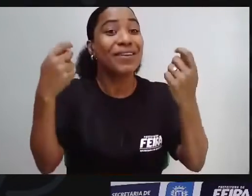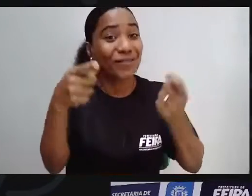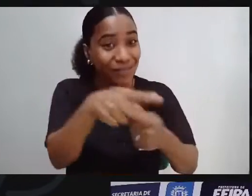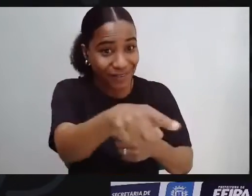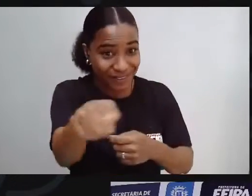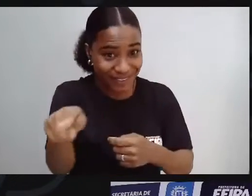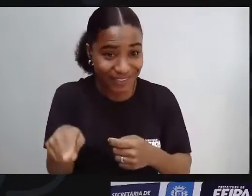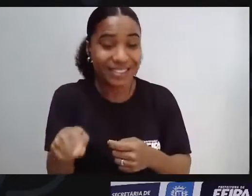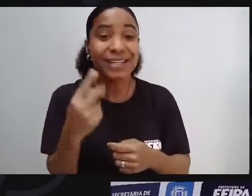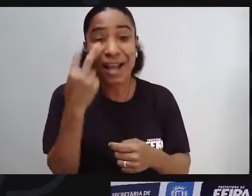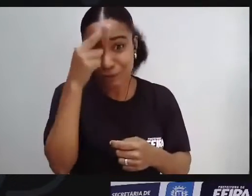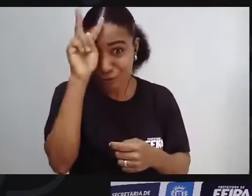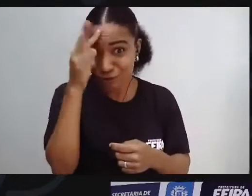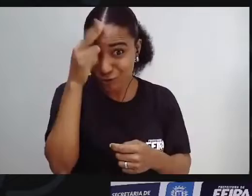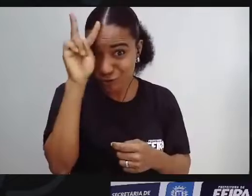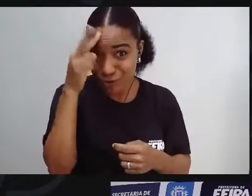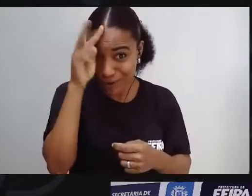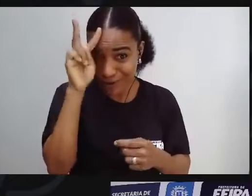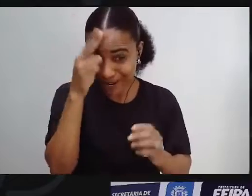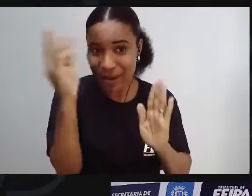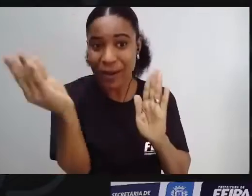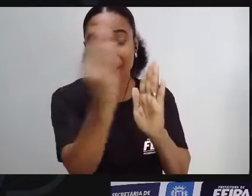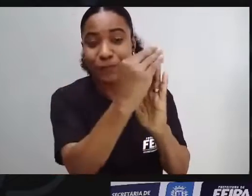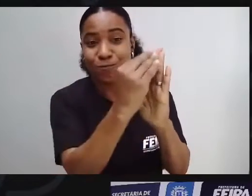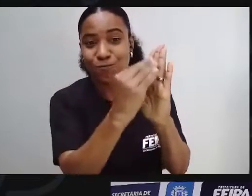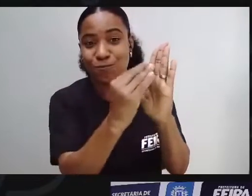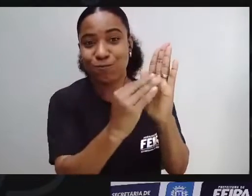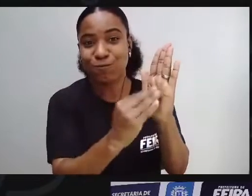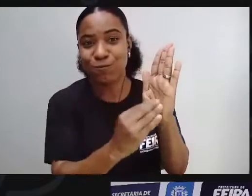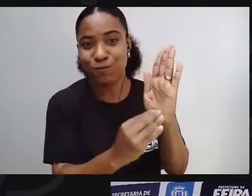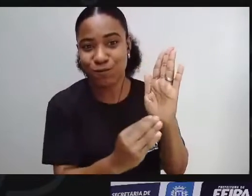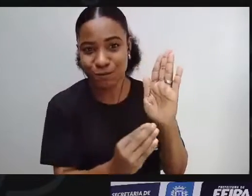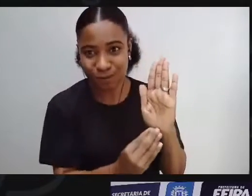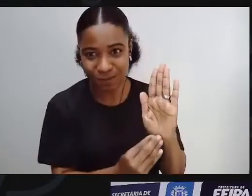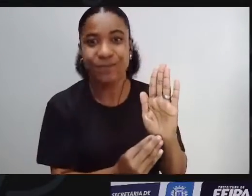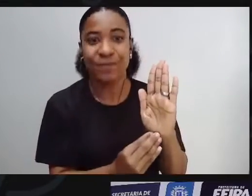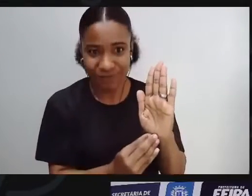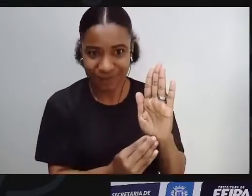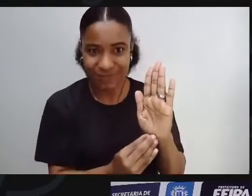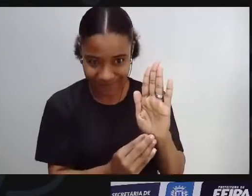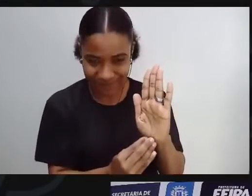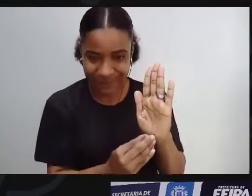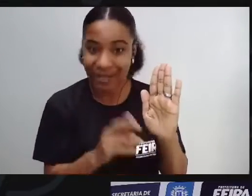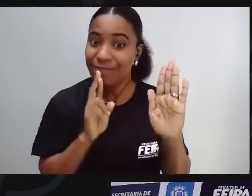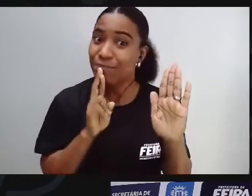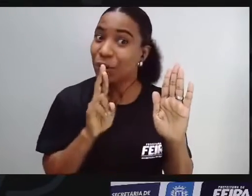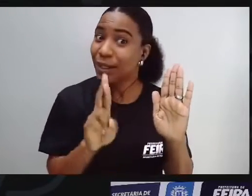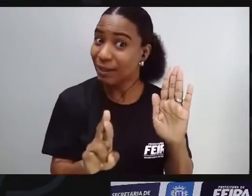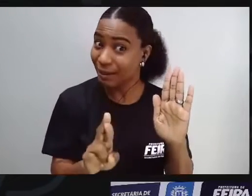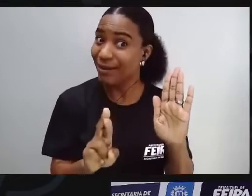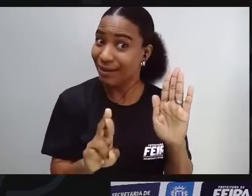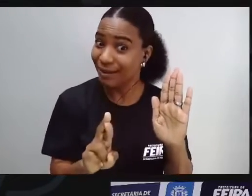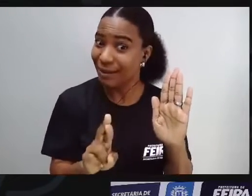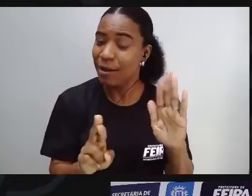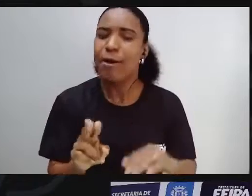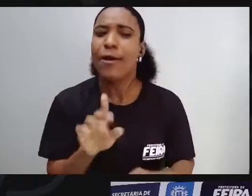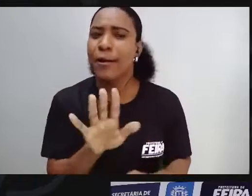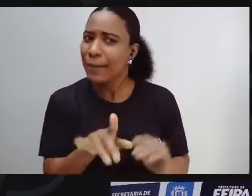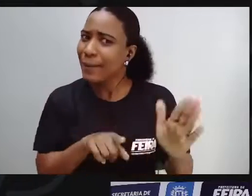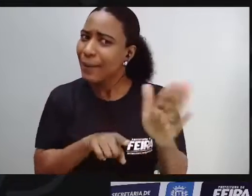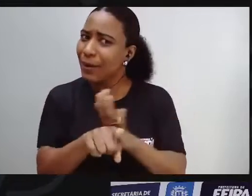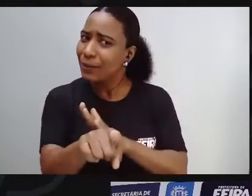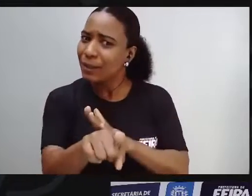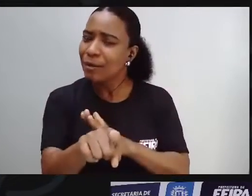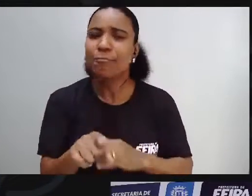sua história respondendo à seguinte questão como você tem se